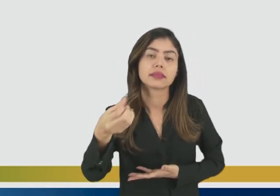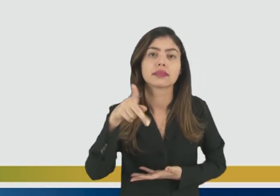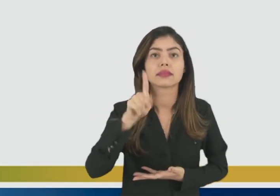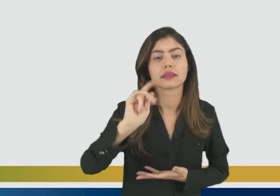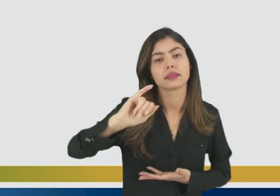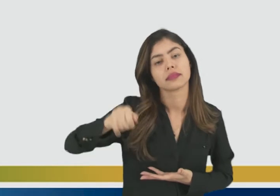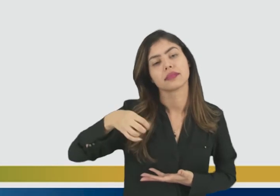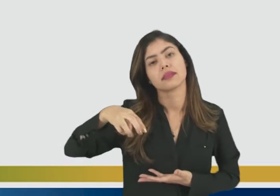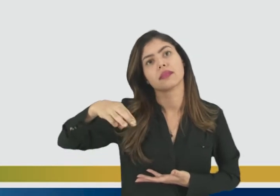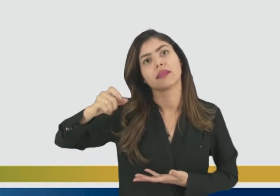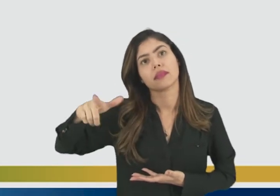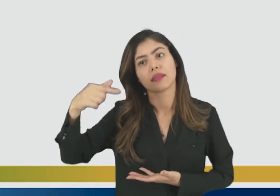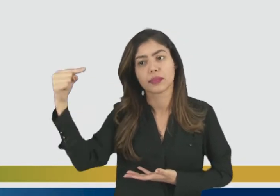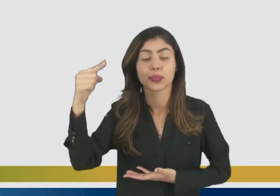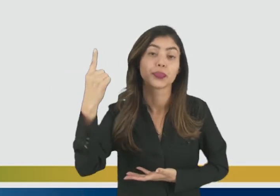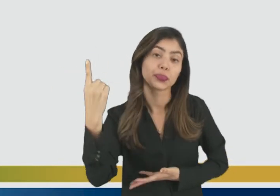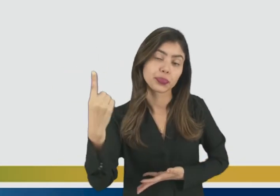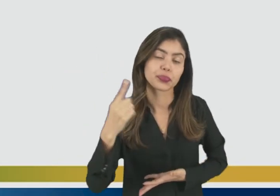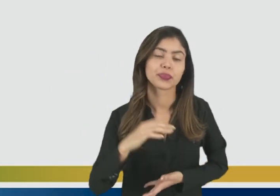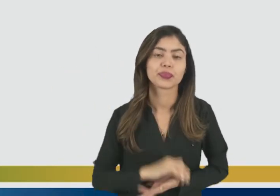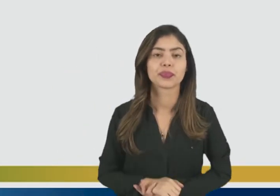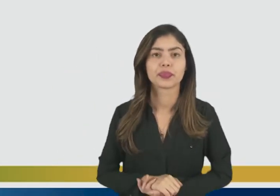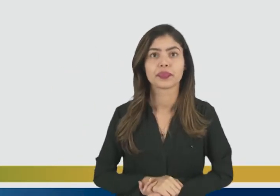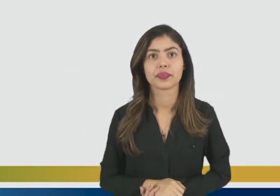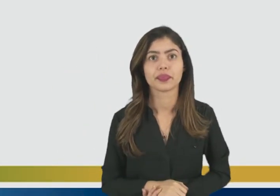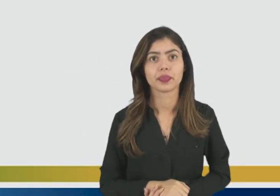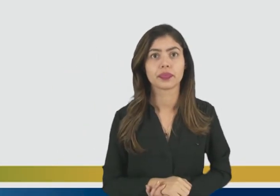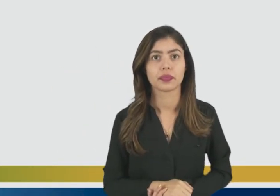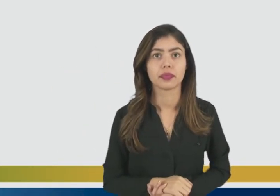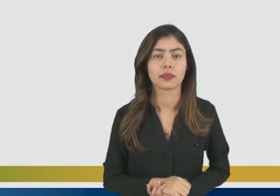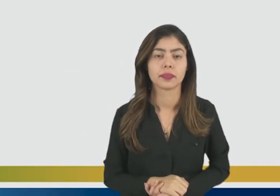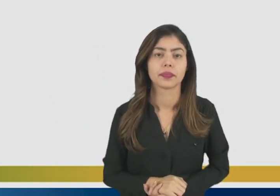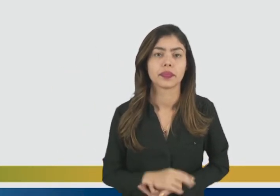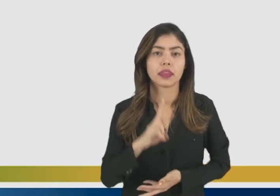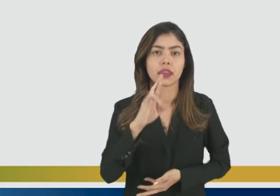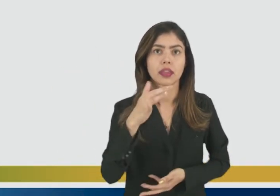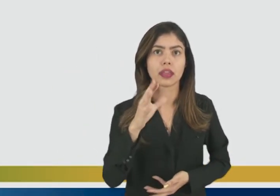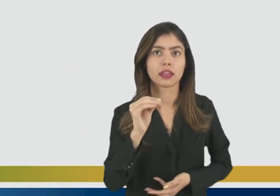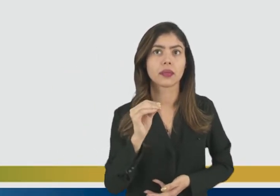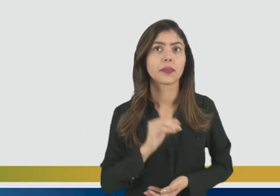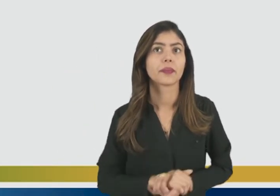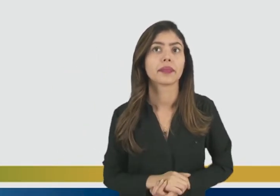336,6 kJ/mol, evidenciando, então, que nós temos uma reação